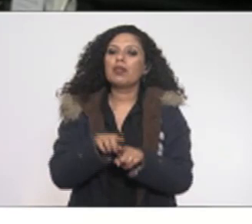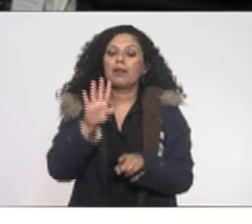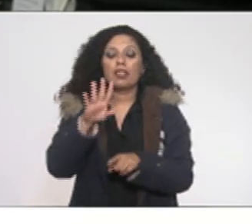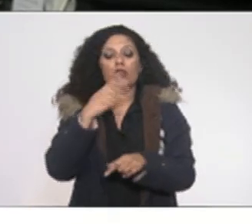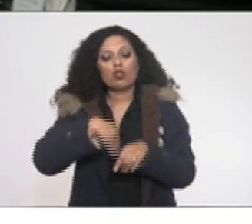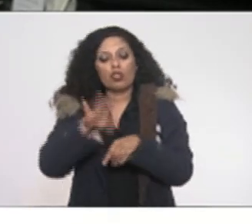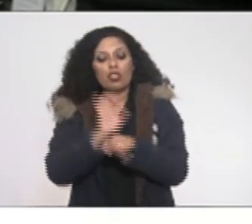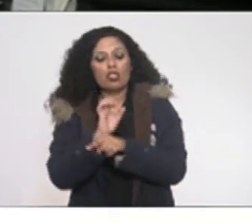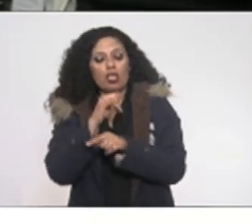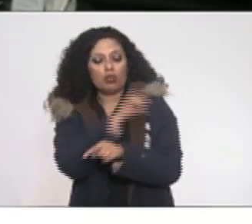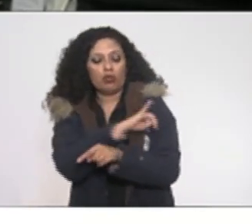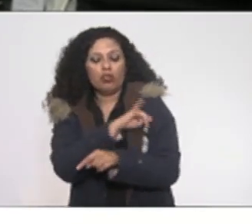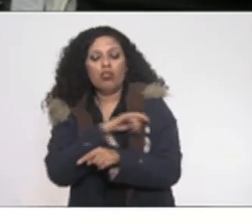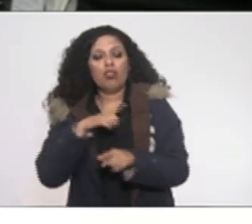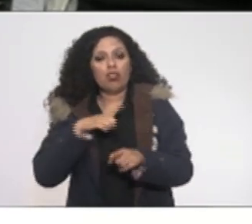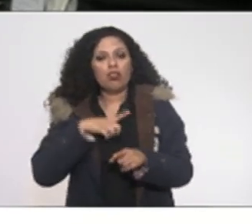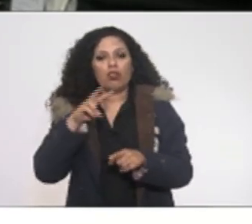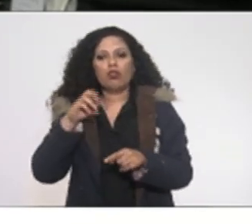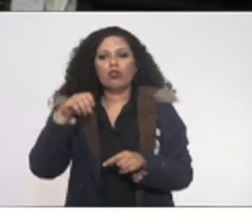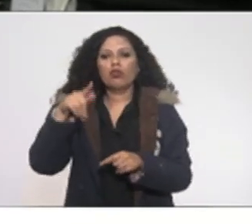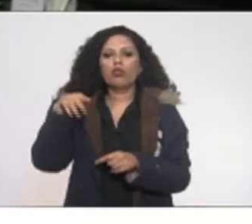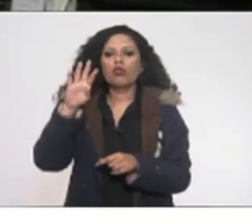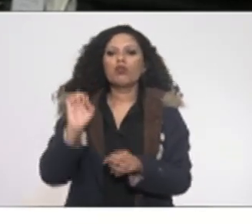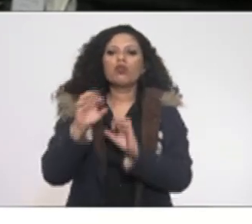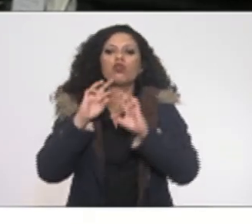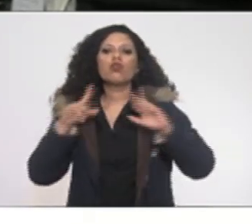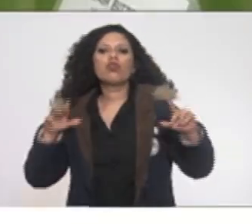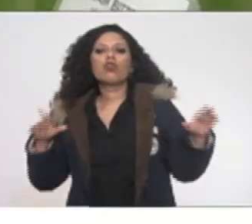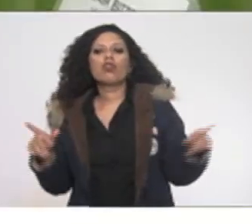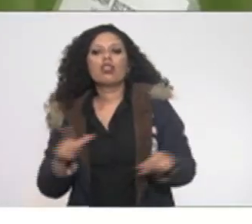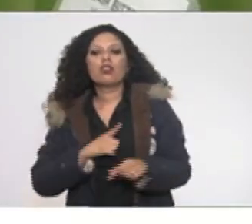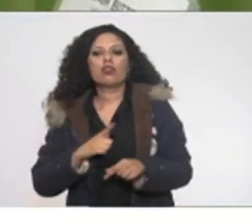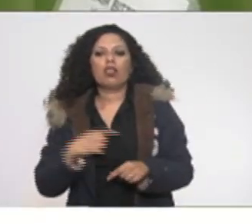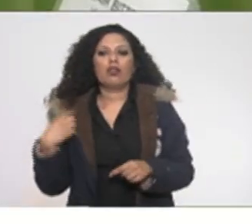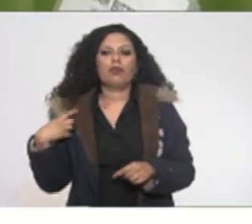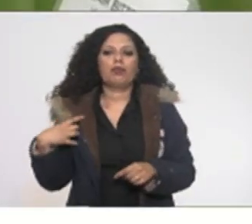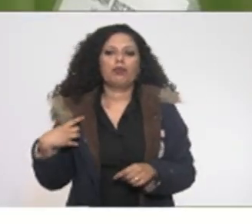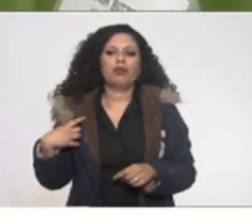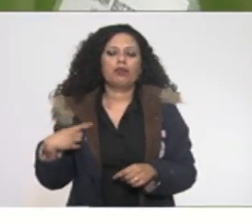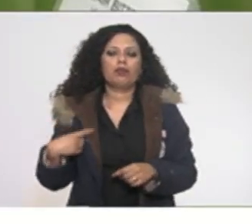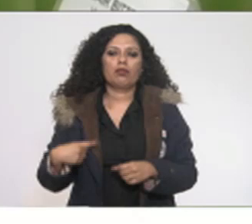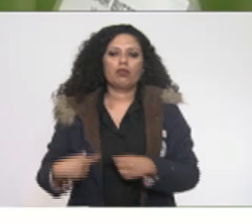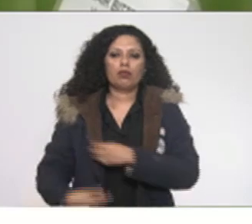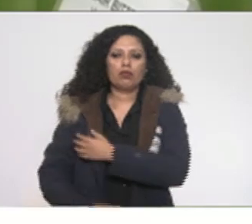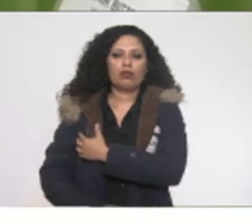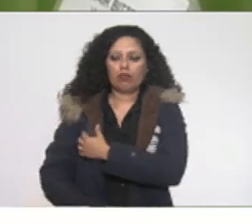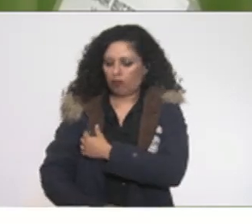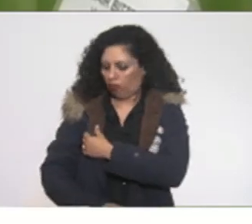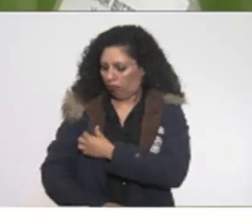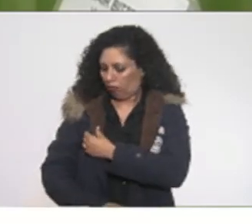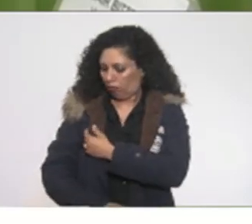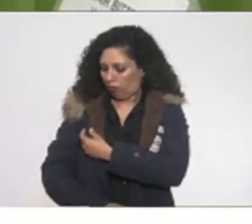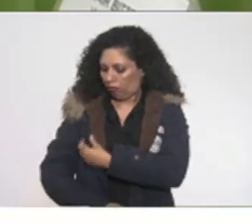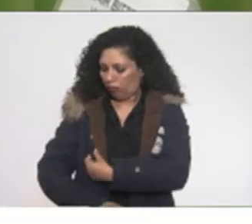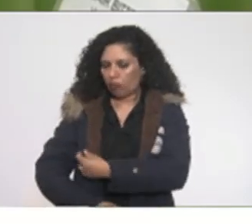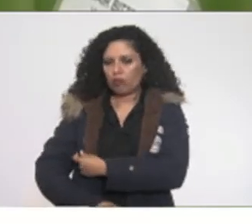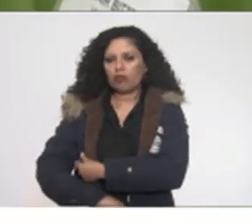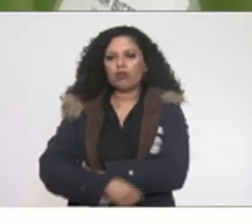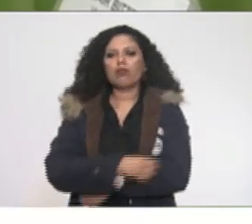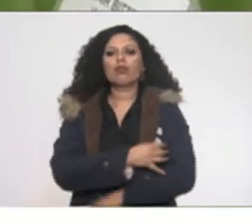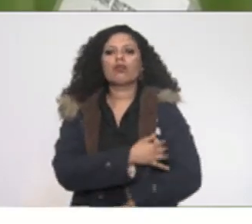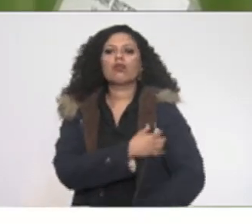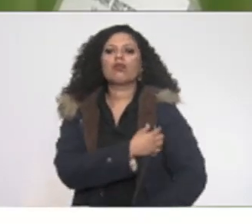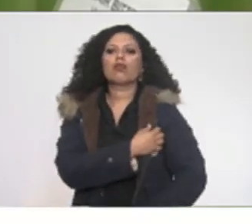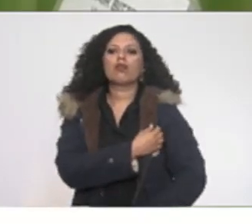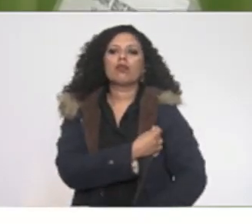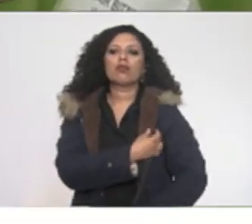volume. Gostaria de indagar ao senhor, o querido doutor Hélio, superintendente da ANP. Eu acabei de